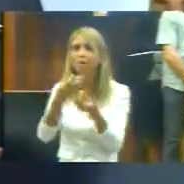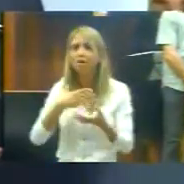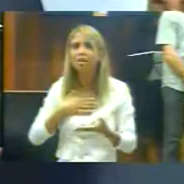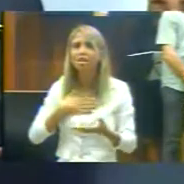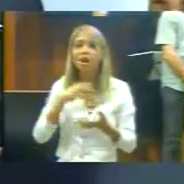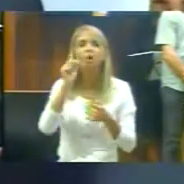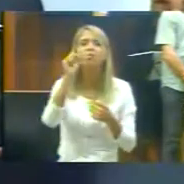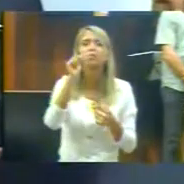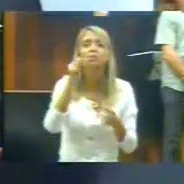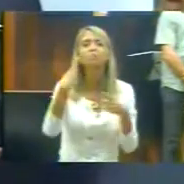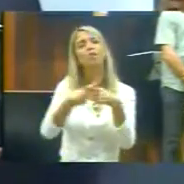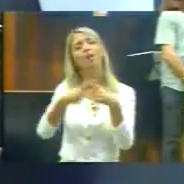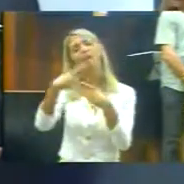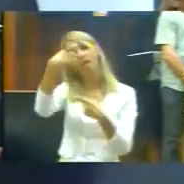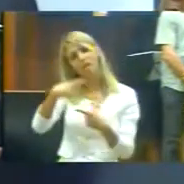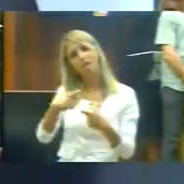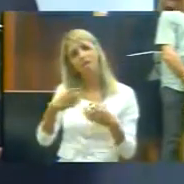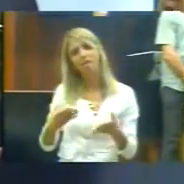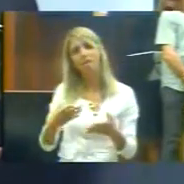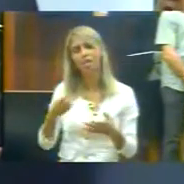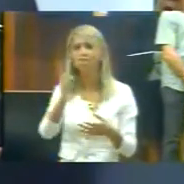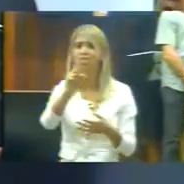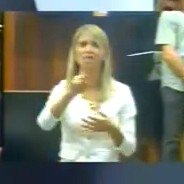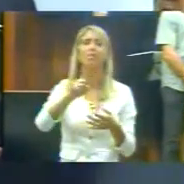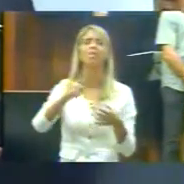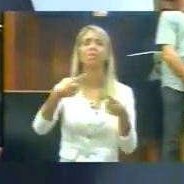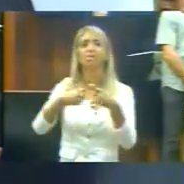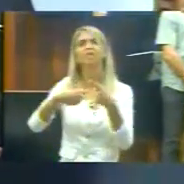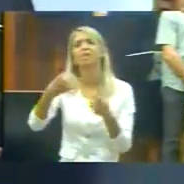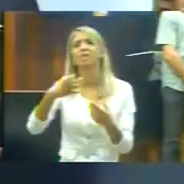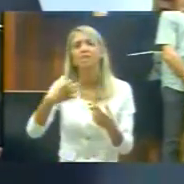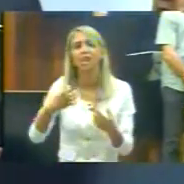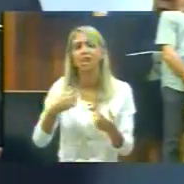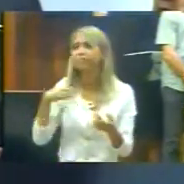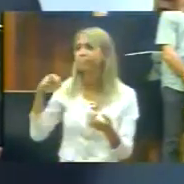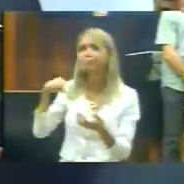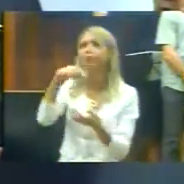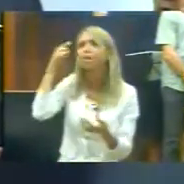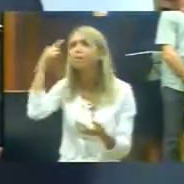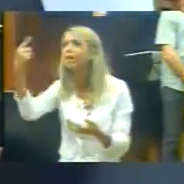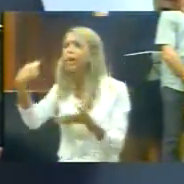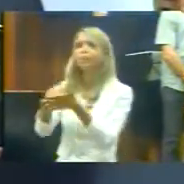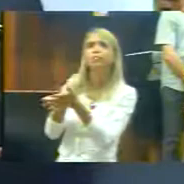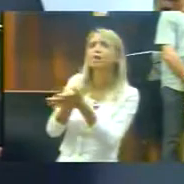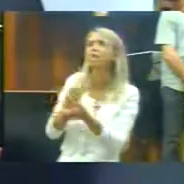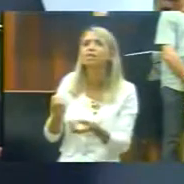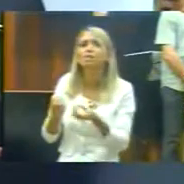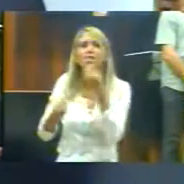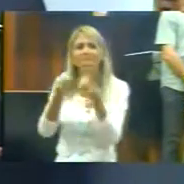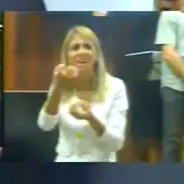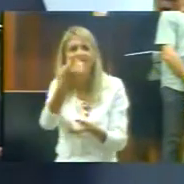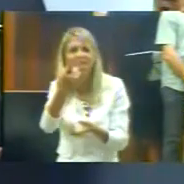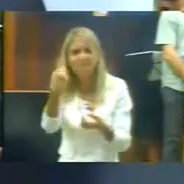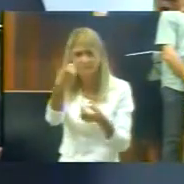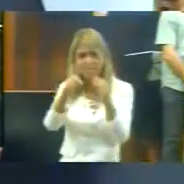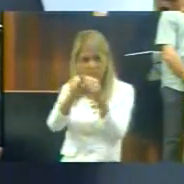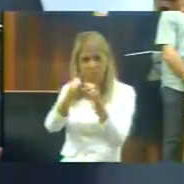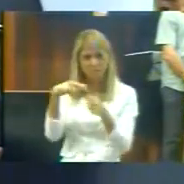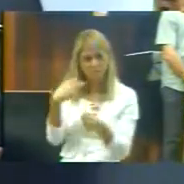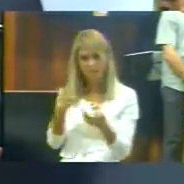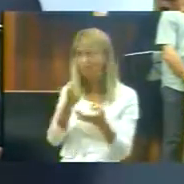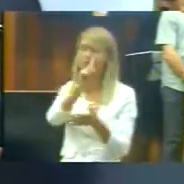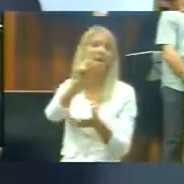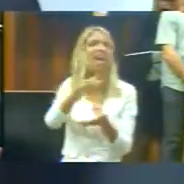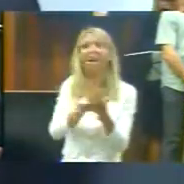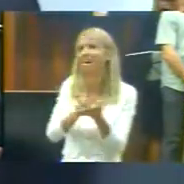aqui. Que não é por acaso, tipo, não estava passando na rua e perguntaram: poxa, você quer ser vereador por um mês? Não, ninguém fez isso,